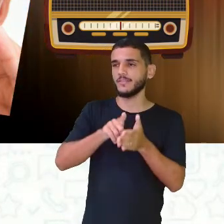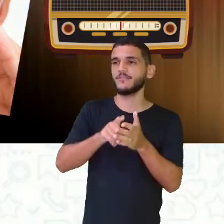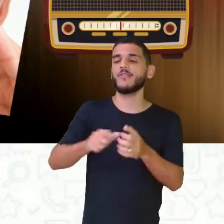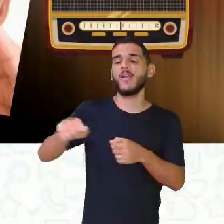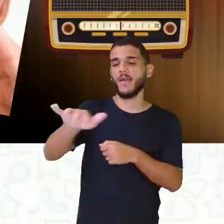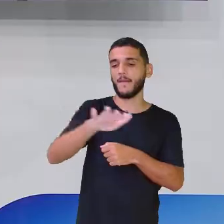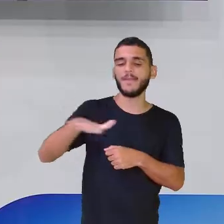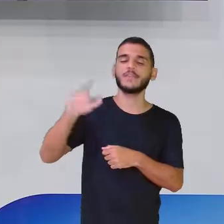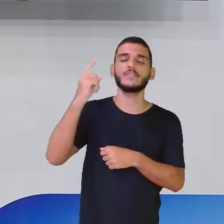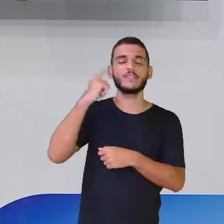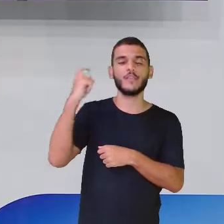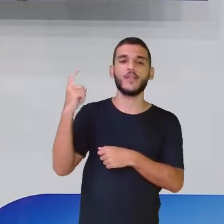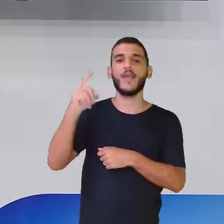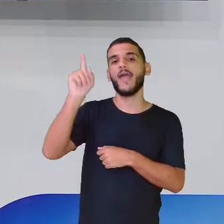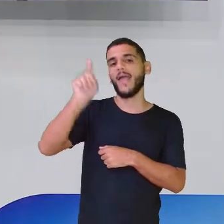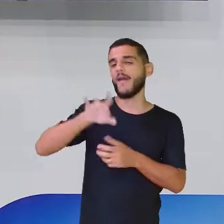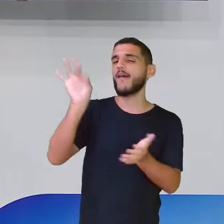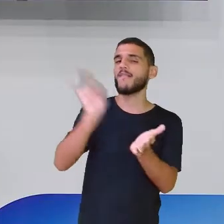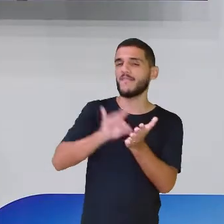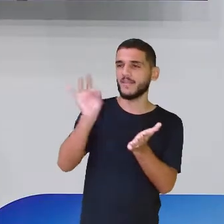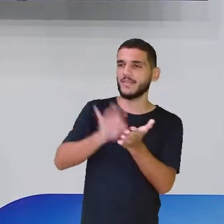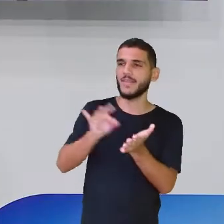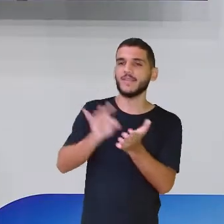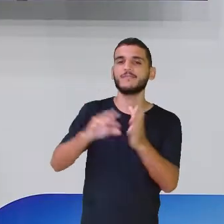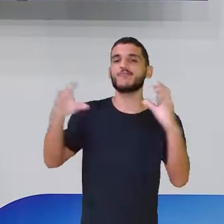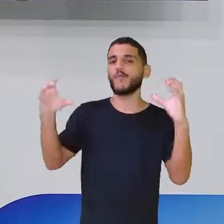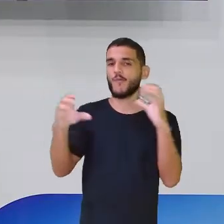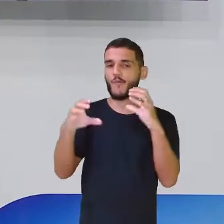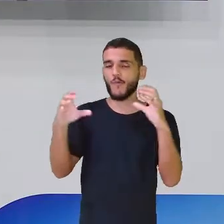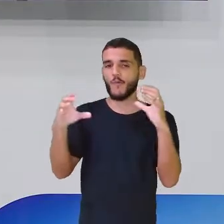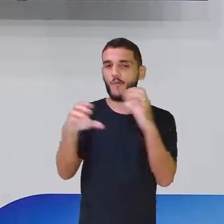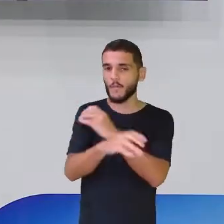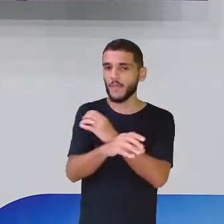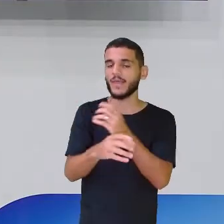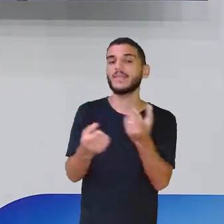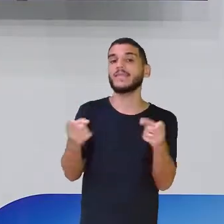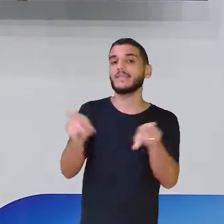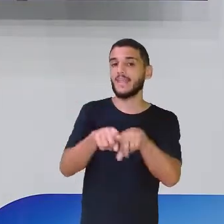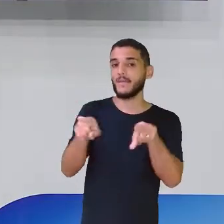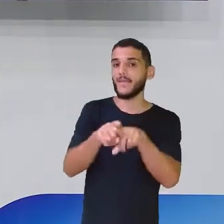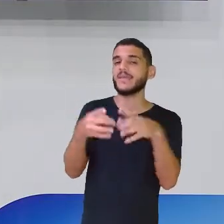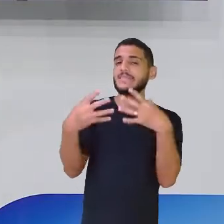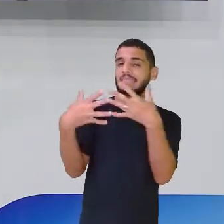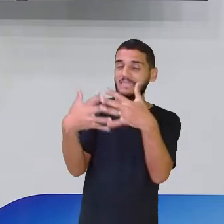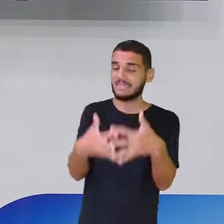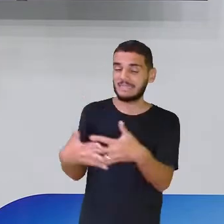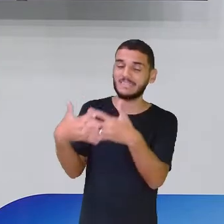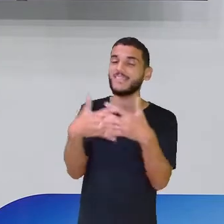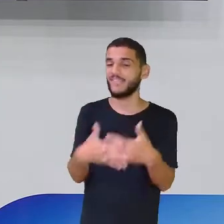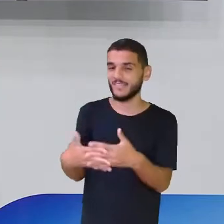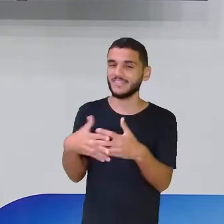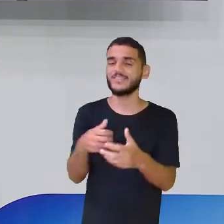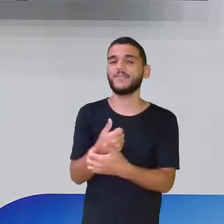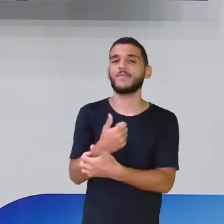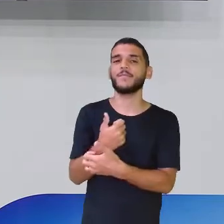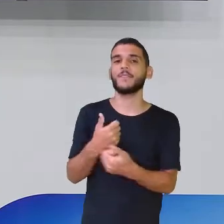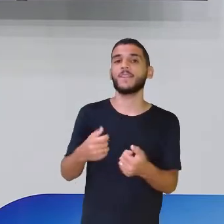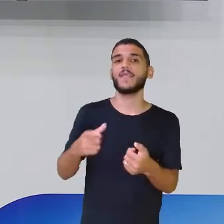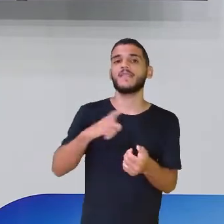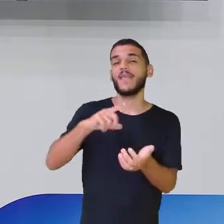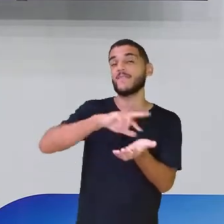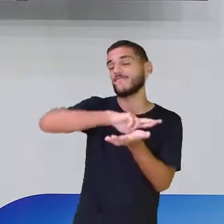ela é uma realidade sonora complexa, né? Feita de diversos eventos